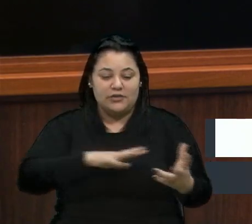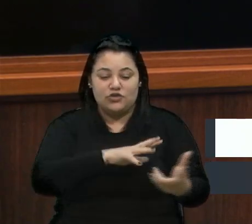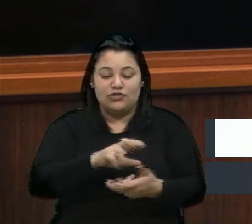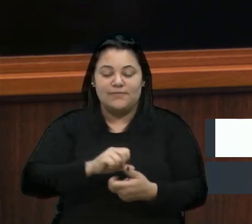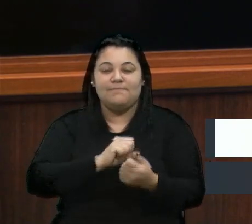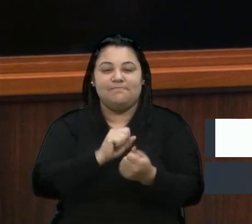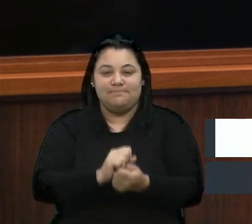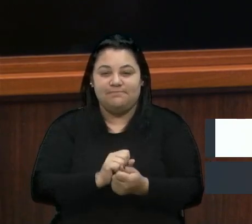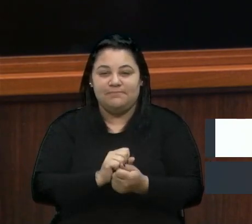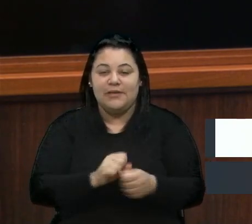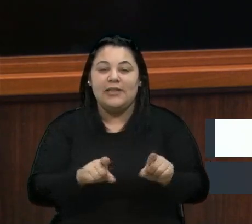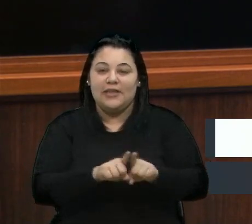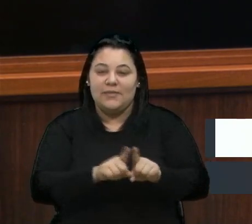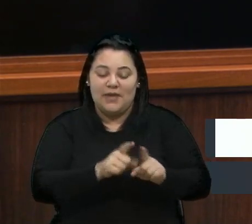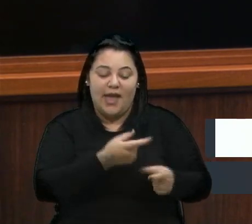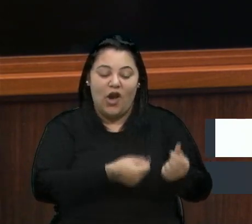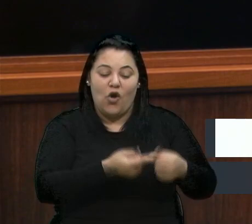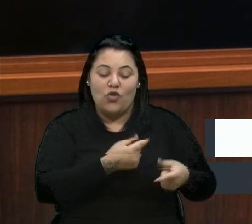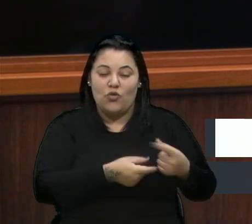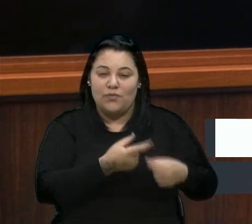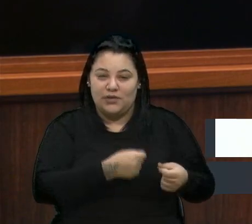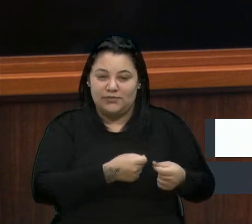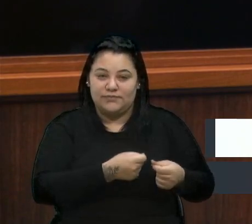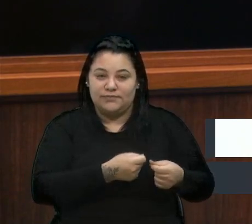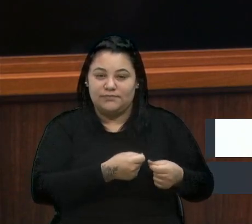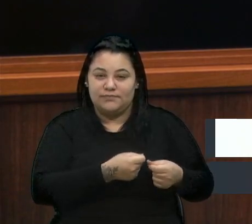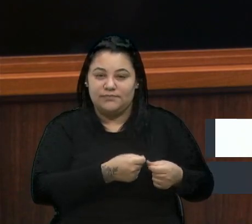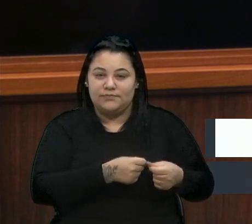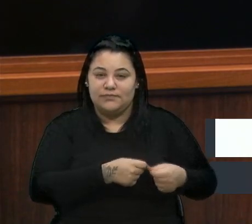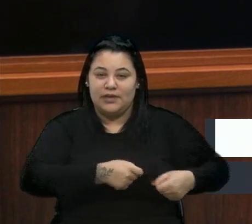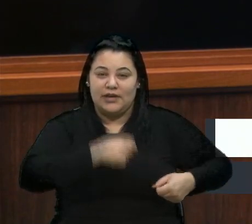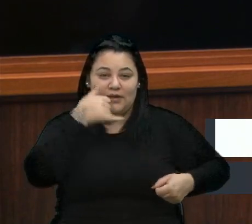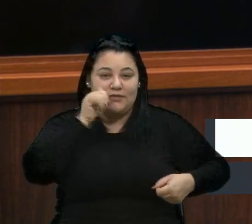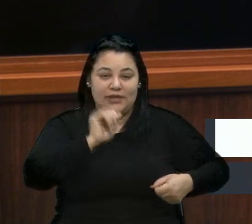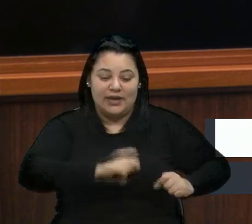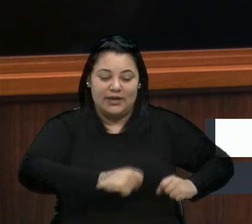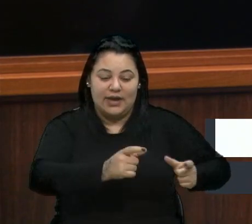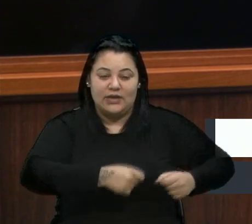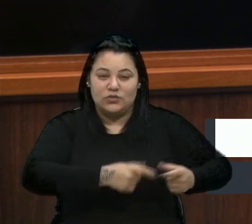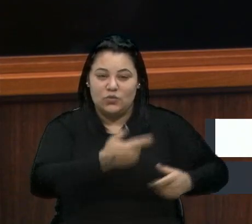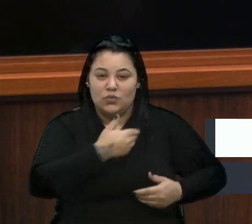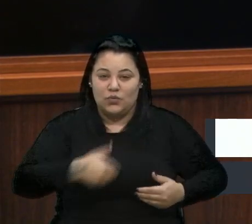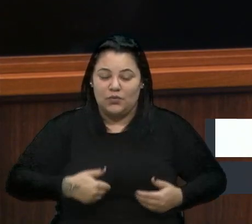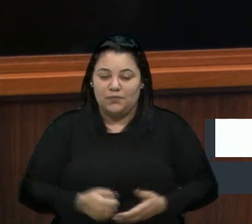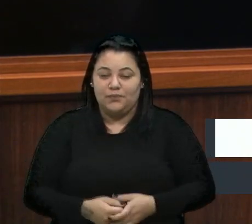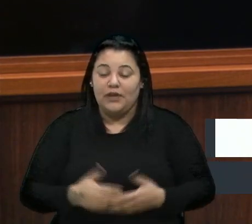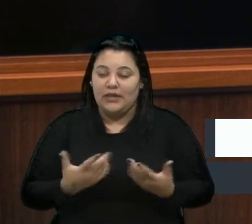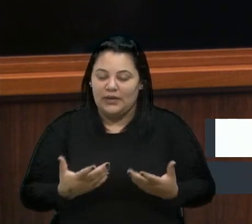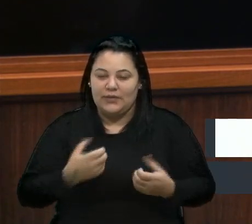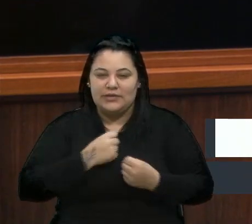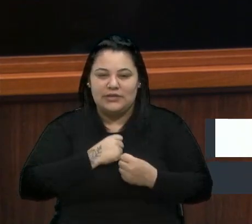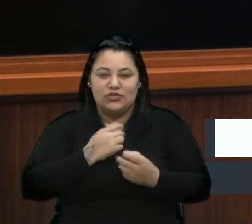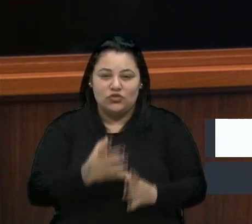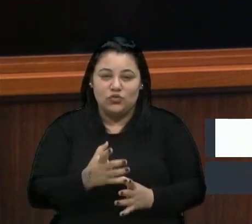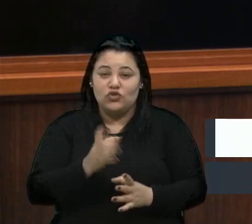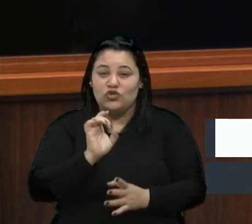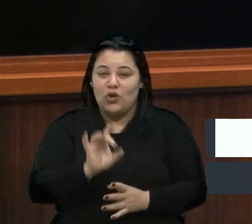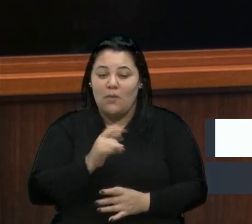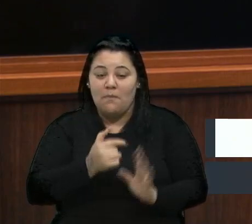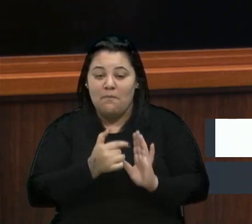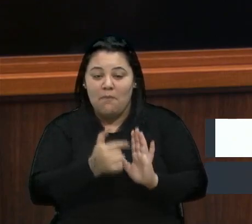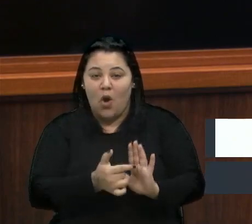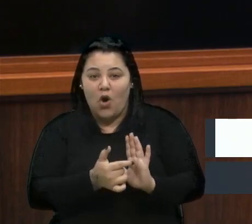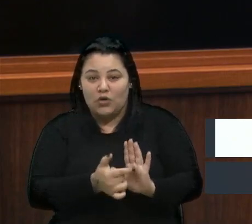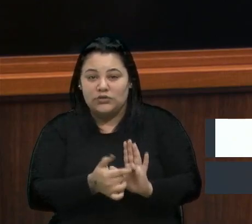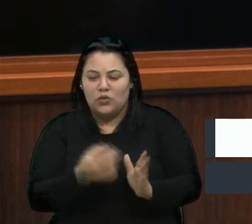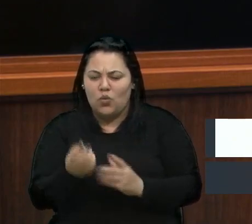sustentabilidade e economia para os cofres públicos. Essas iniciativas, só demonstram a importância do